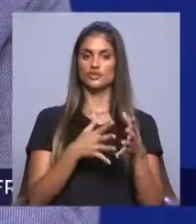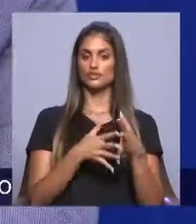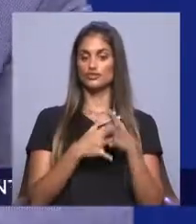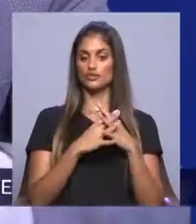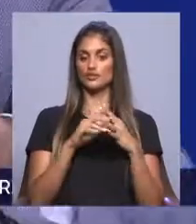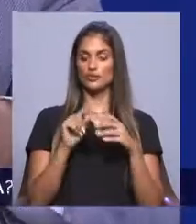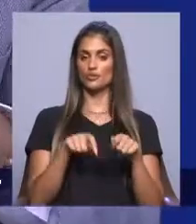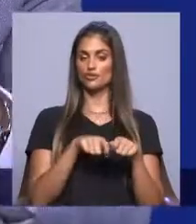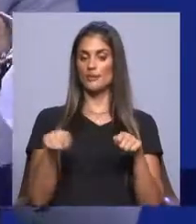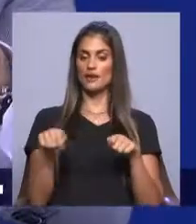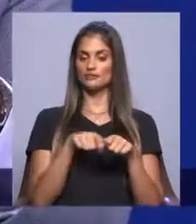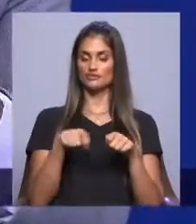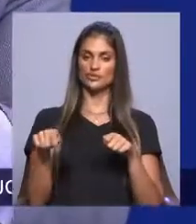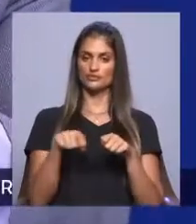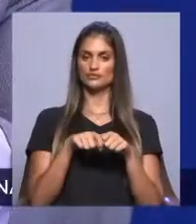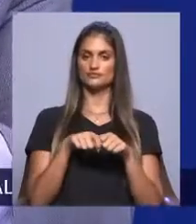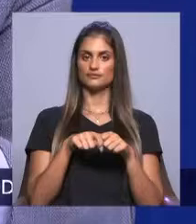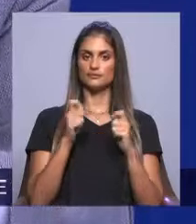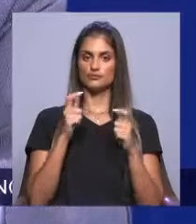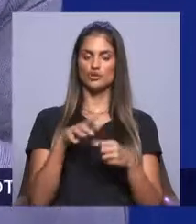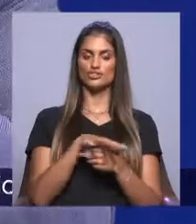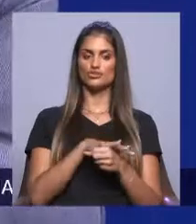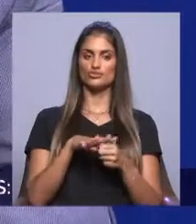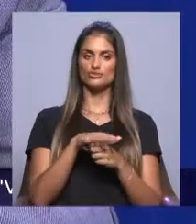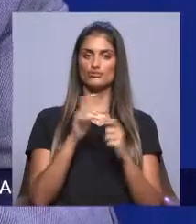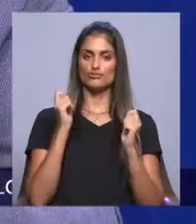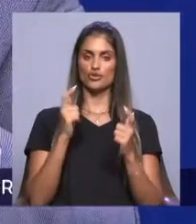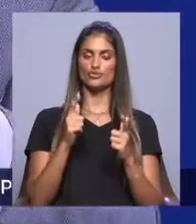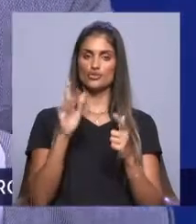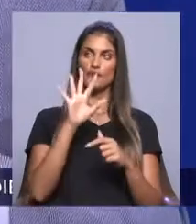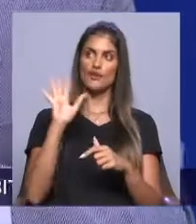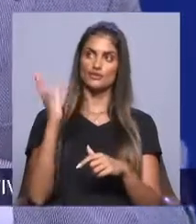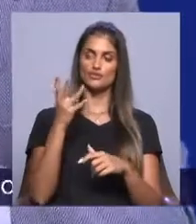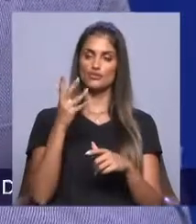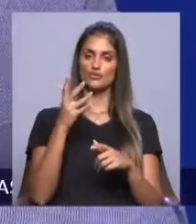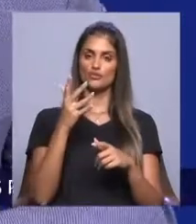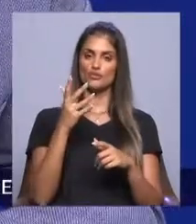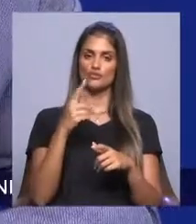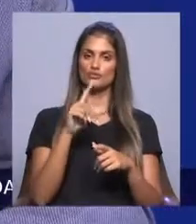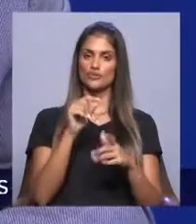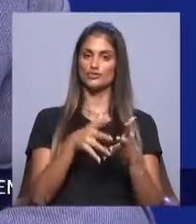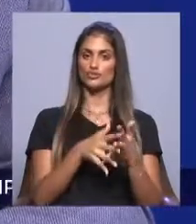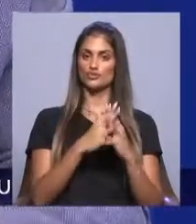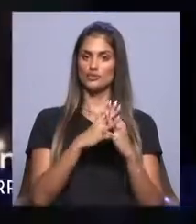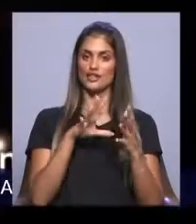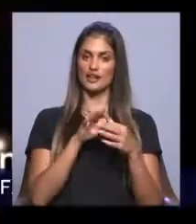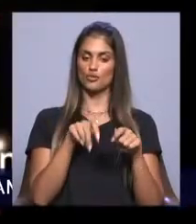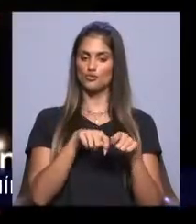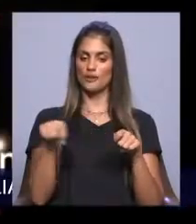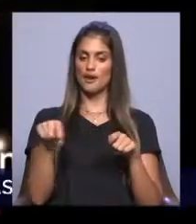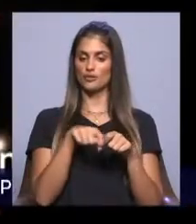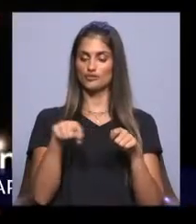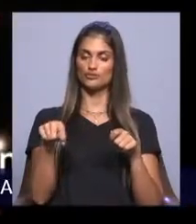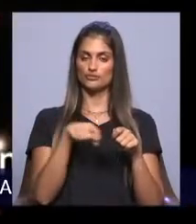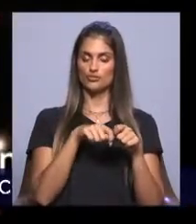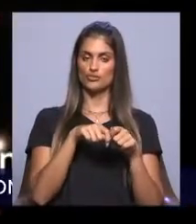diâmetro. É um dos poucos casos, das poucas entidades no universo em que a massa está diretamente proporcional com o diâmetro. Quanto mais maciço o buraco